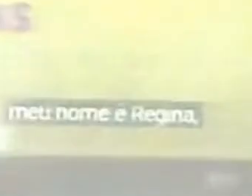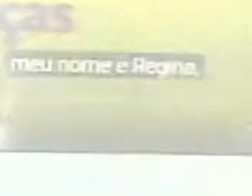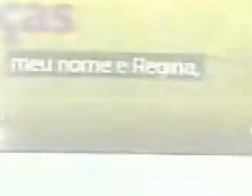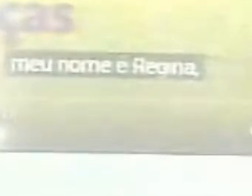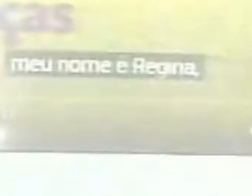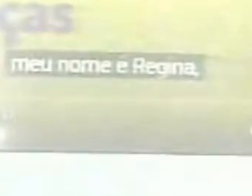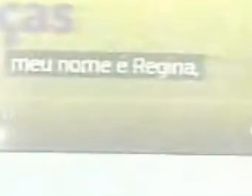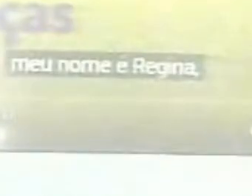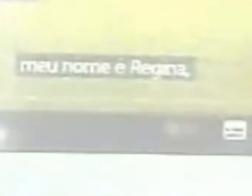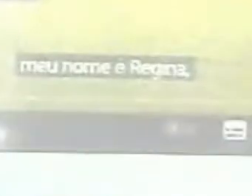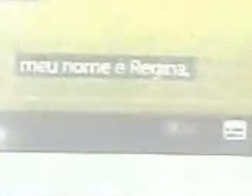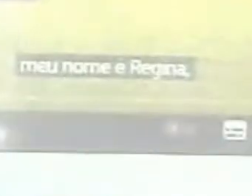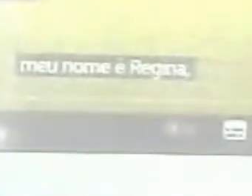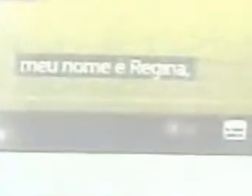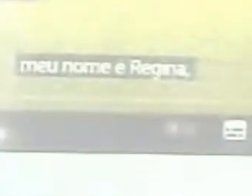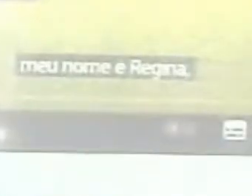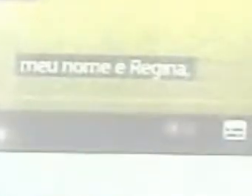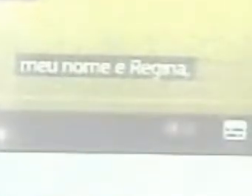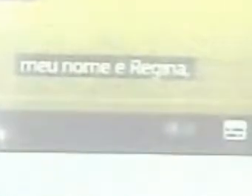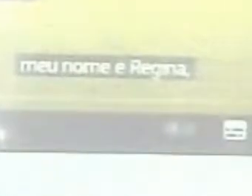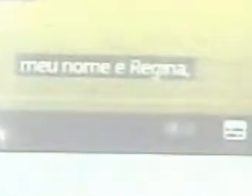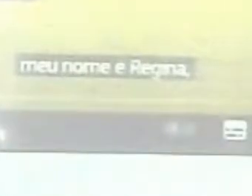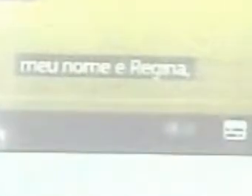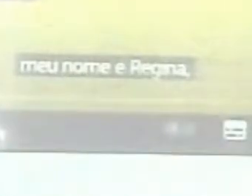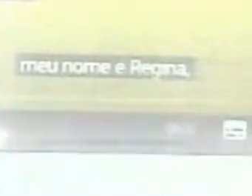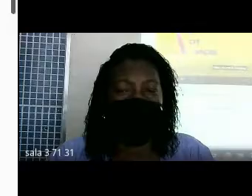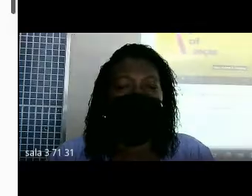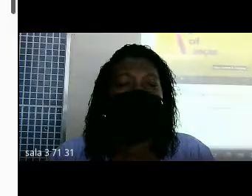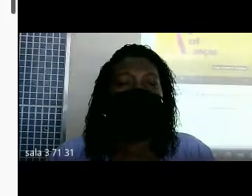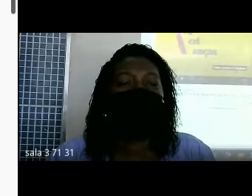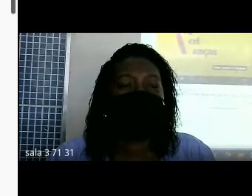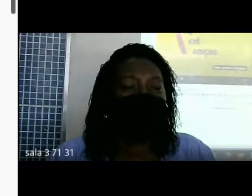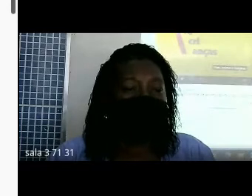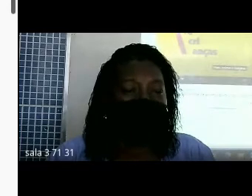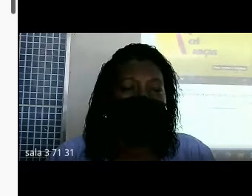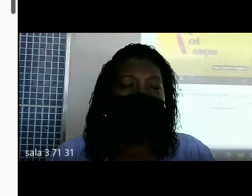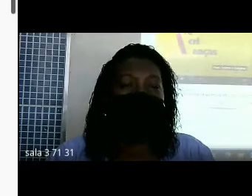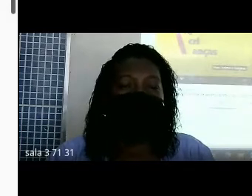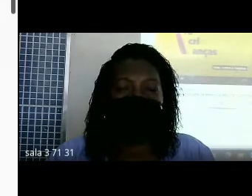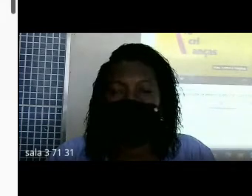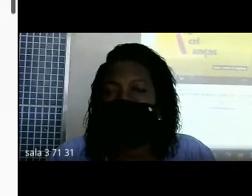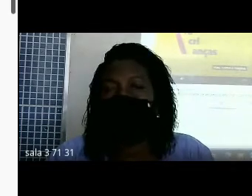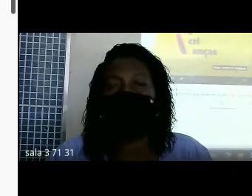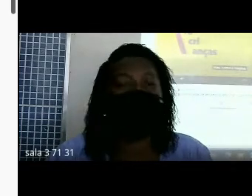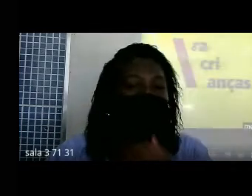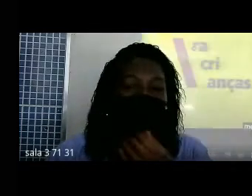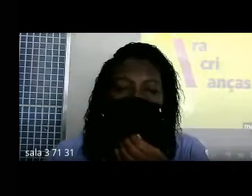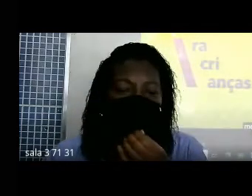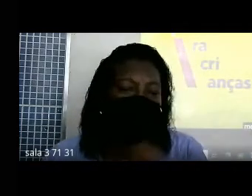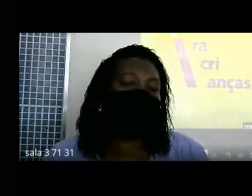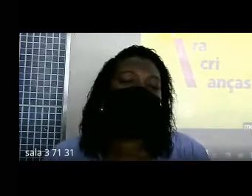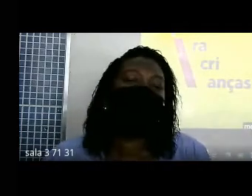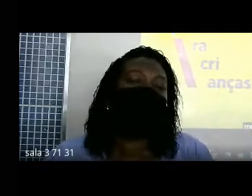tinta, com lápis de coco, hidrocor. Você pode pintar com o que você quiser. com giz de cera, lápis de cor,